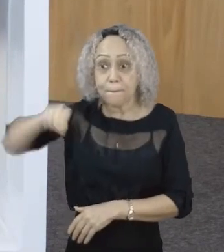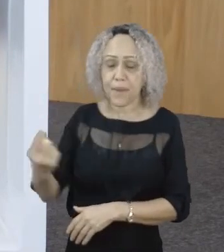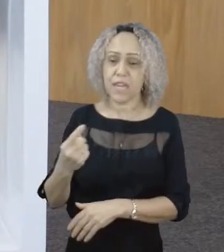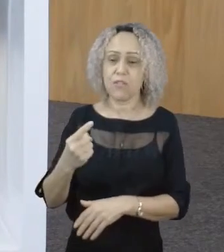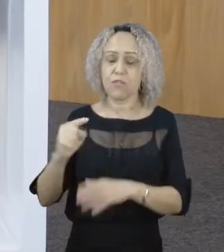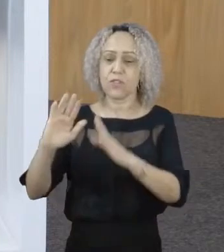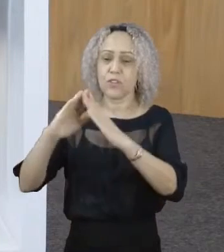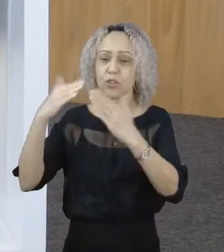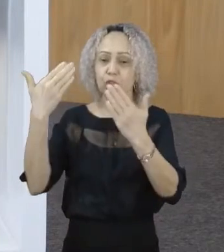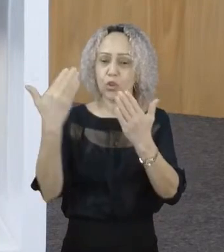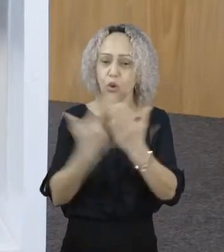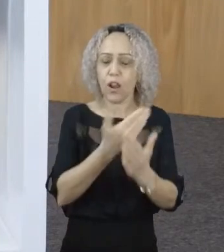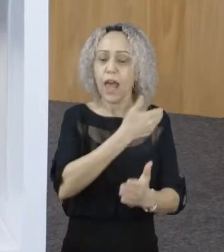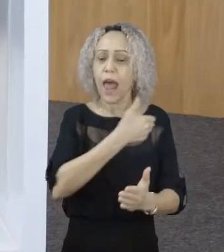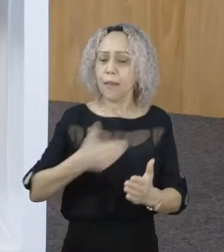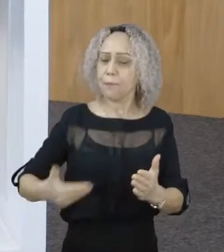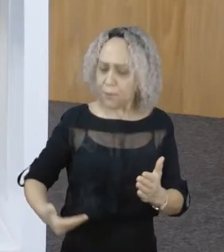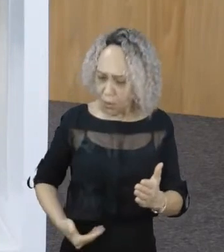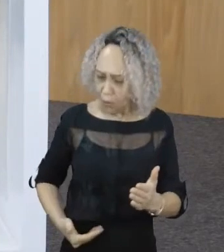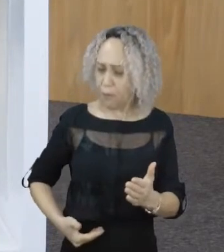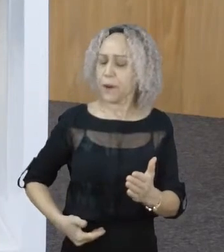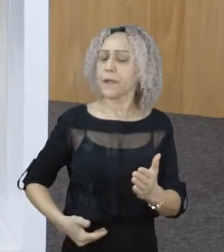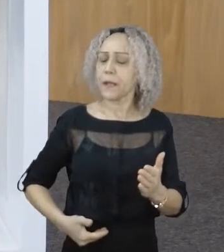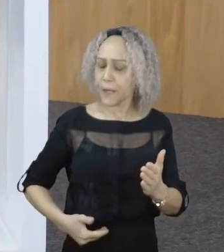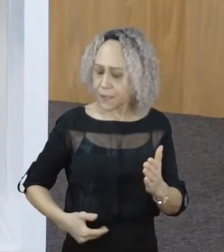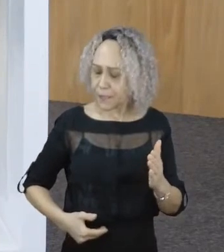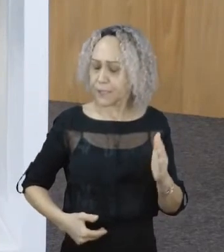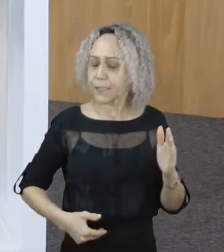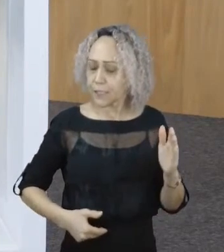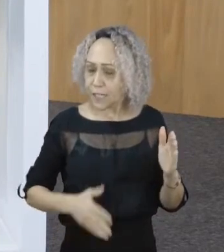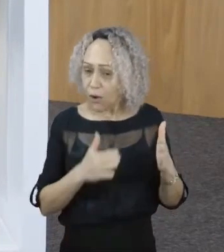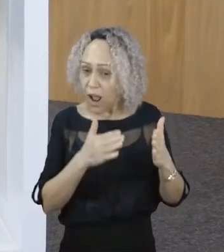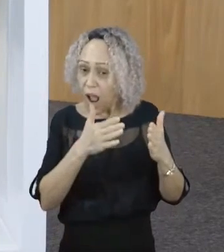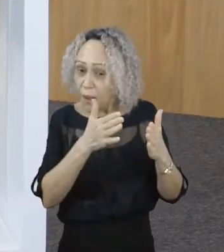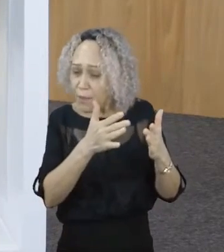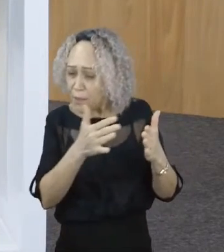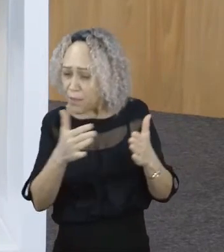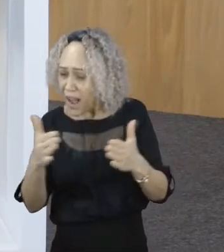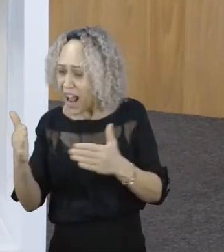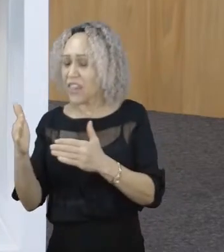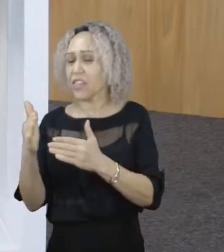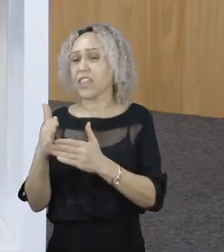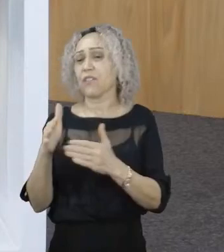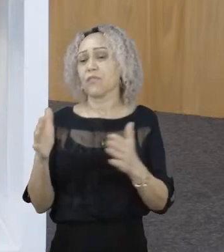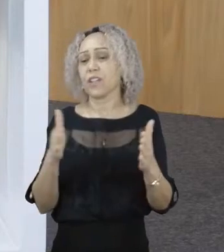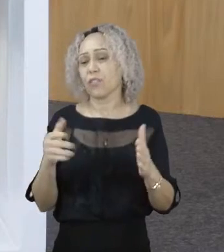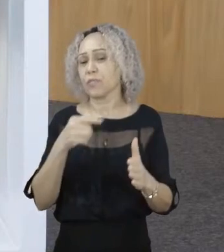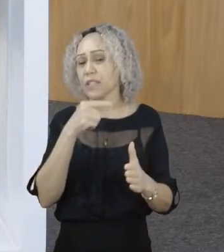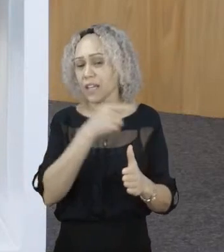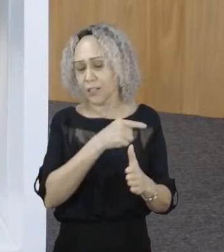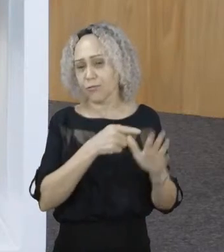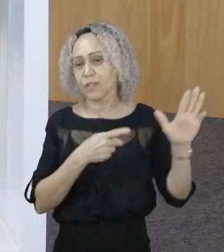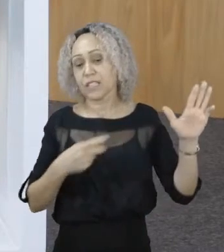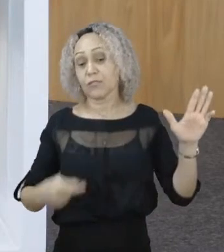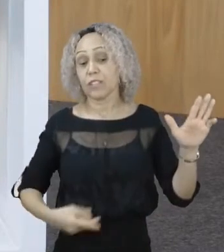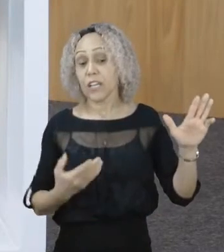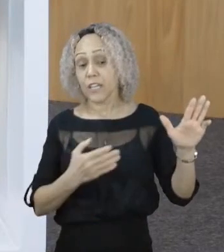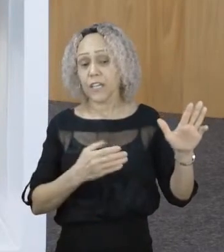do mandato do presidente Lula. De que forma a conectividade pode melhorar os processos e o ensino nas